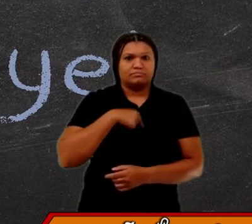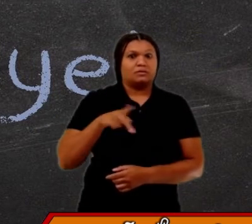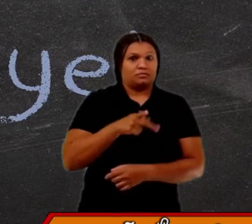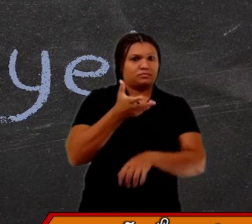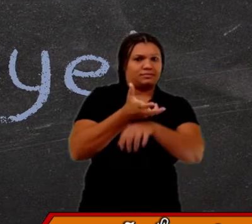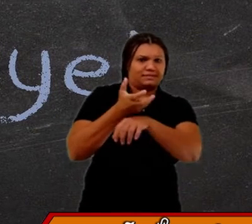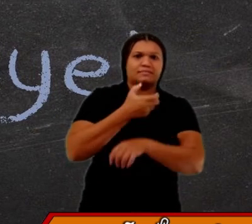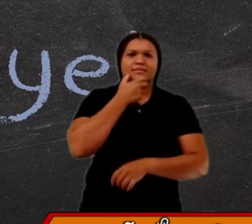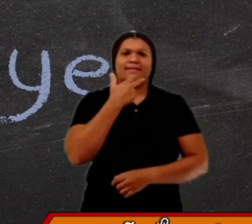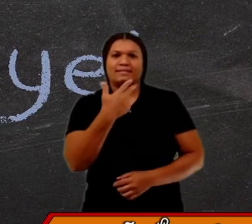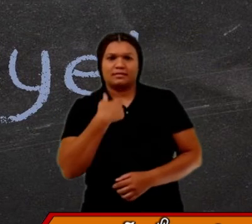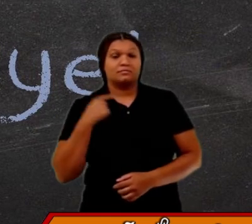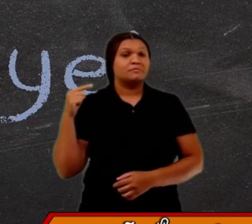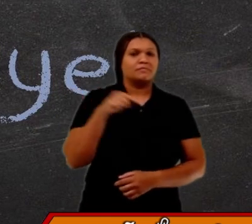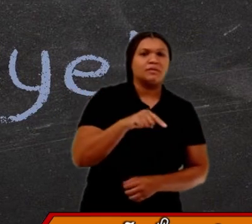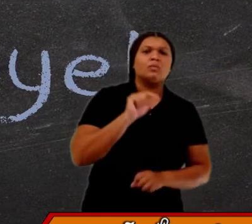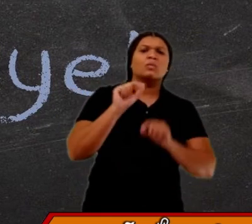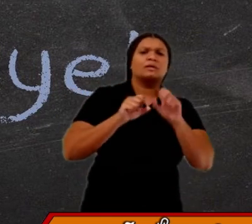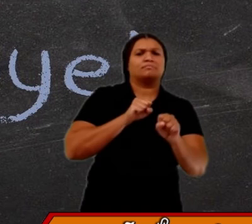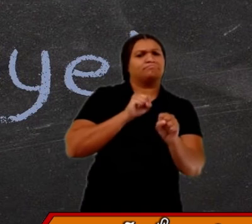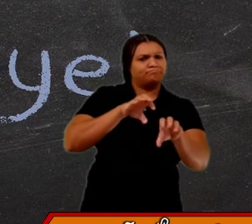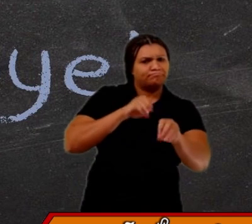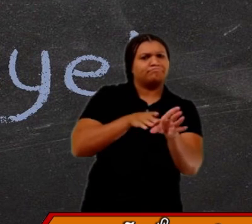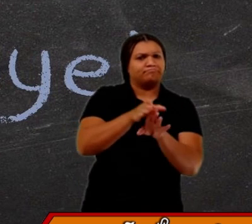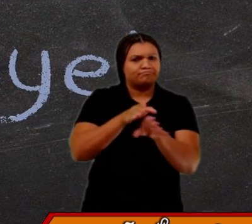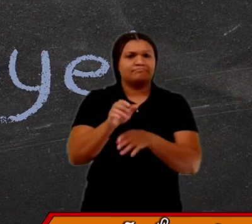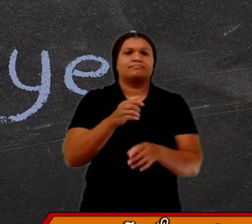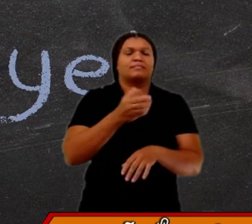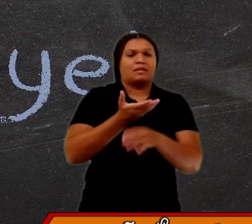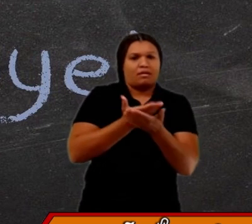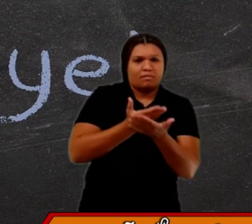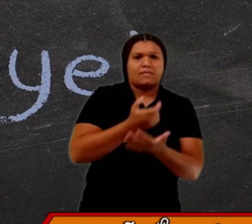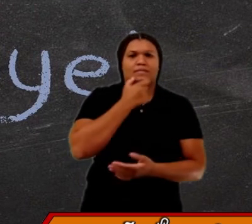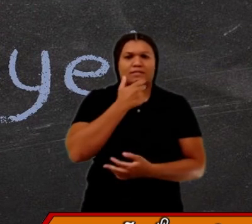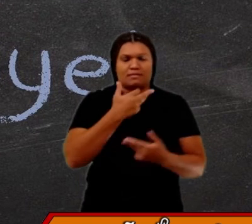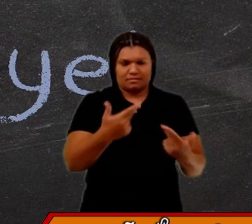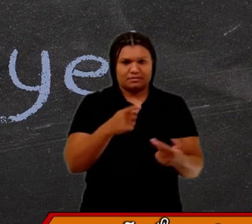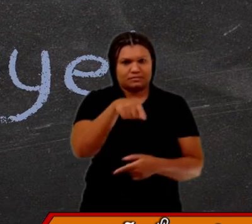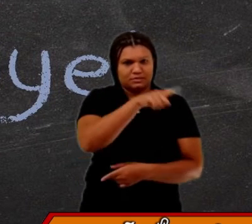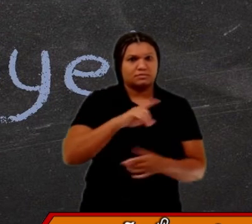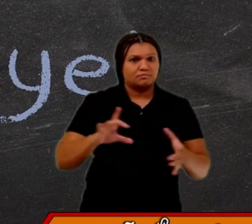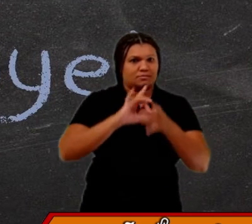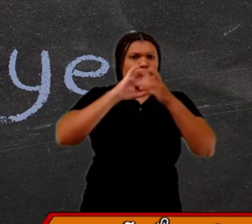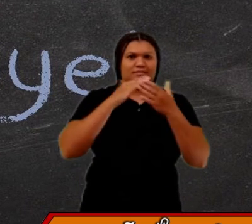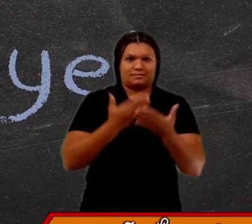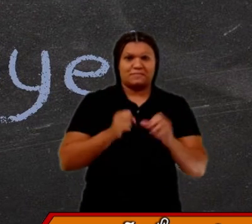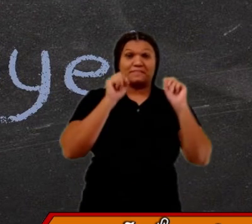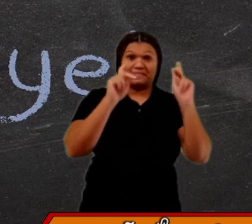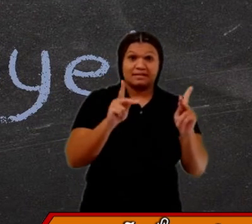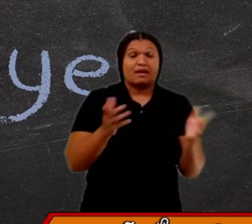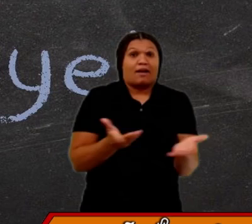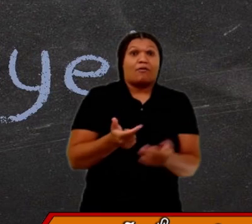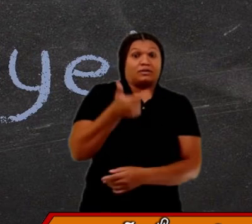professor de língua inglesa estarei aqui ministrando aulas de inglês para vocês no Conexão escola certo bom essa é a nossa